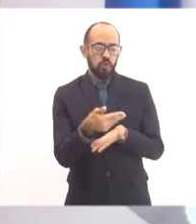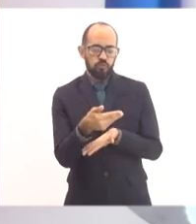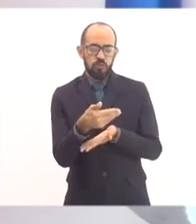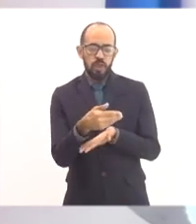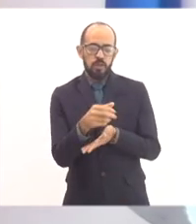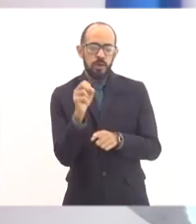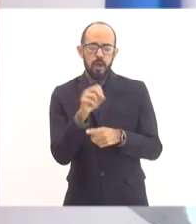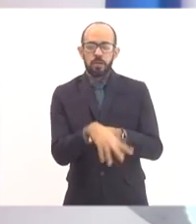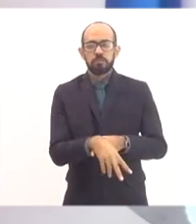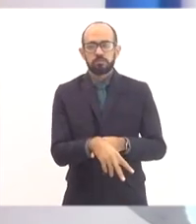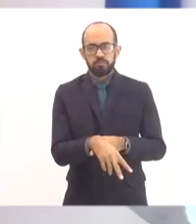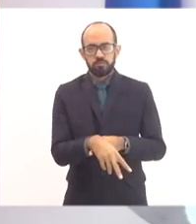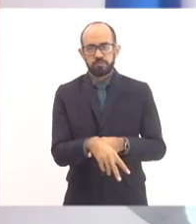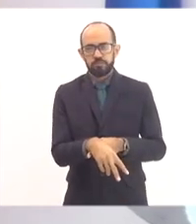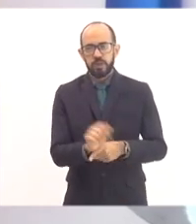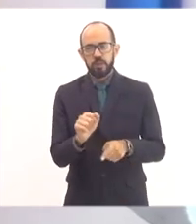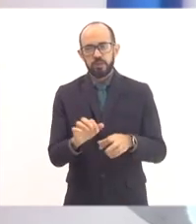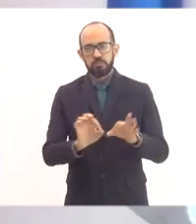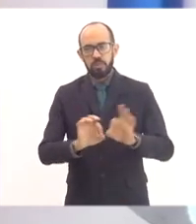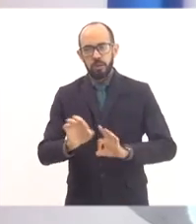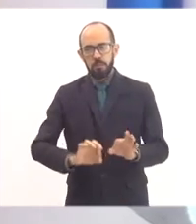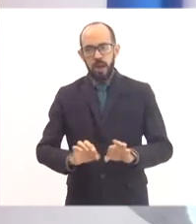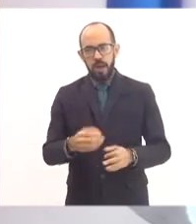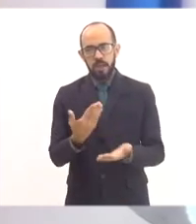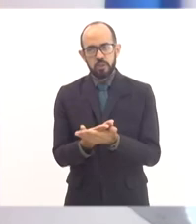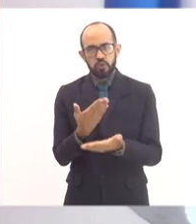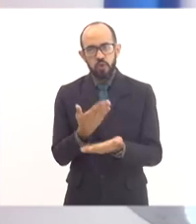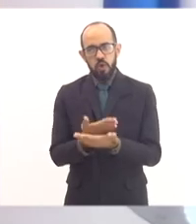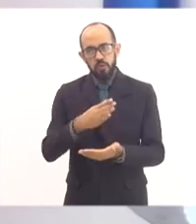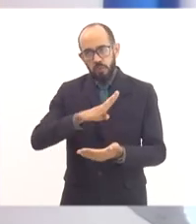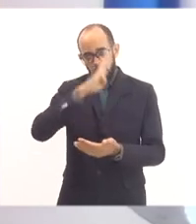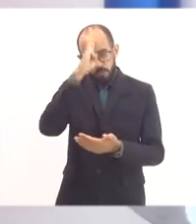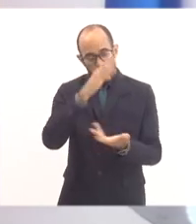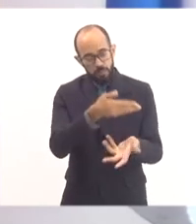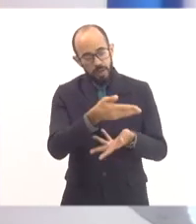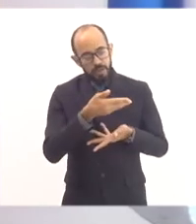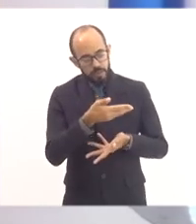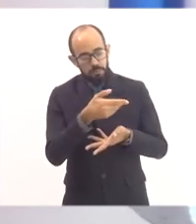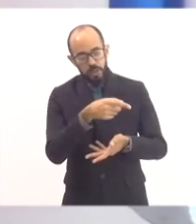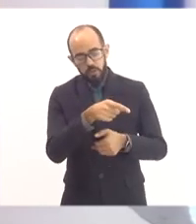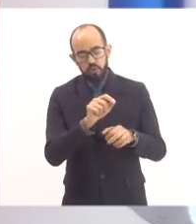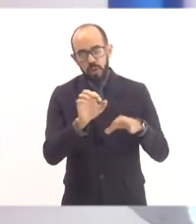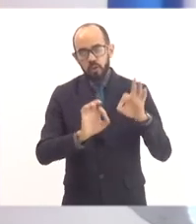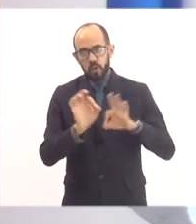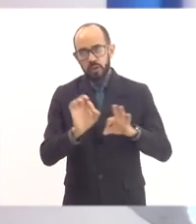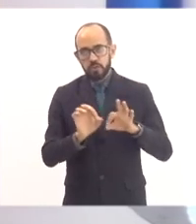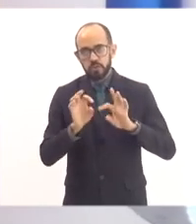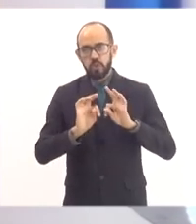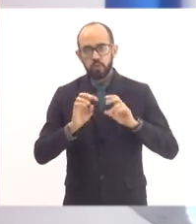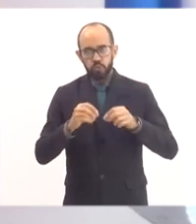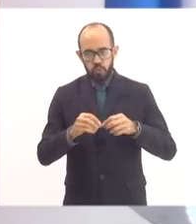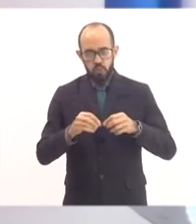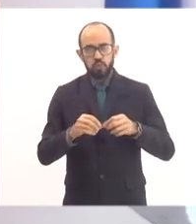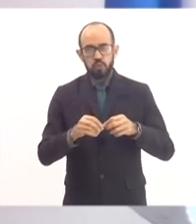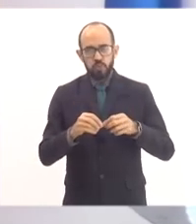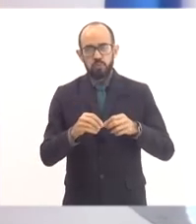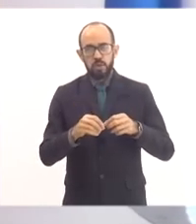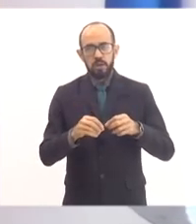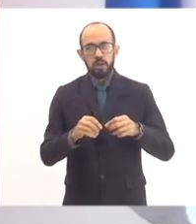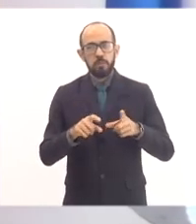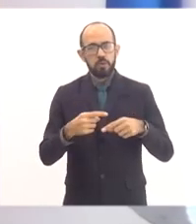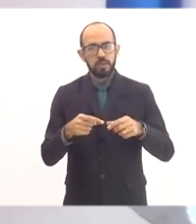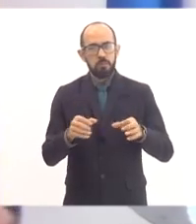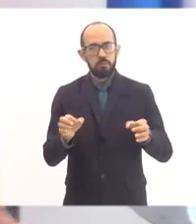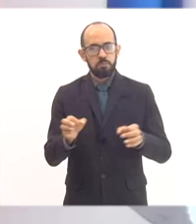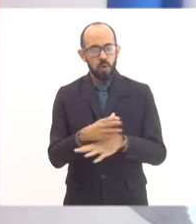preparado a escola de bombeiro para poder recebê-los, já deixa tudo montado e o processo todo prontinho para acabar o período eleitoral a gente